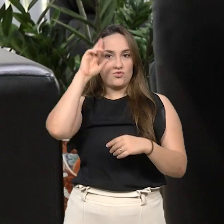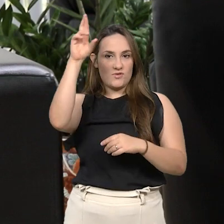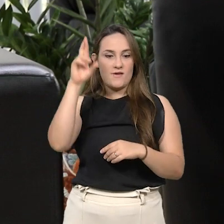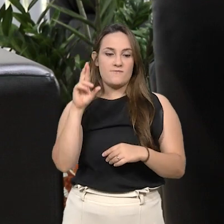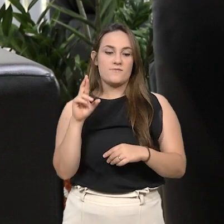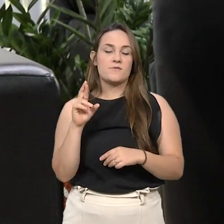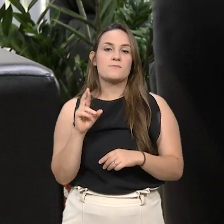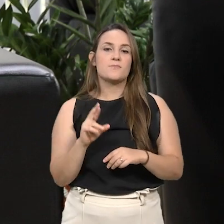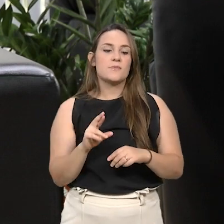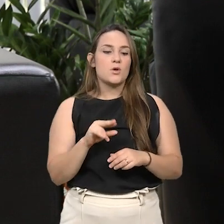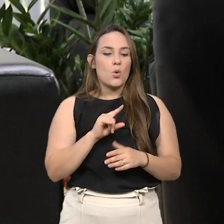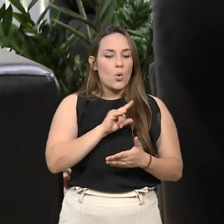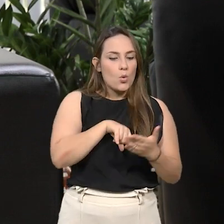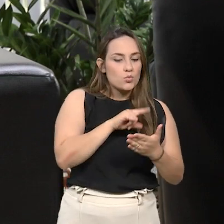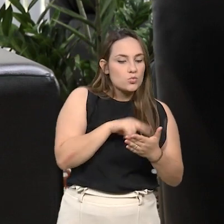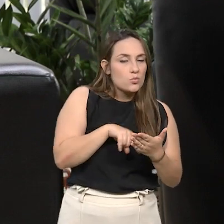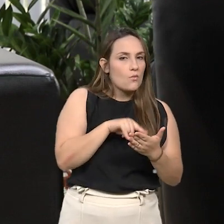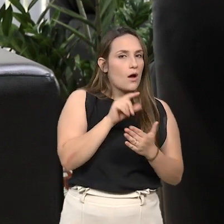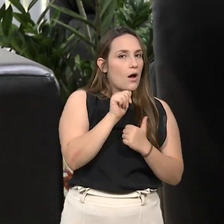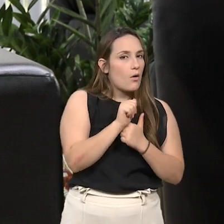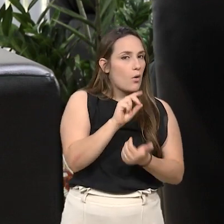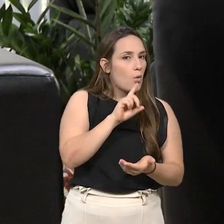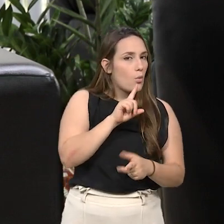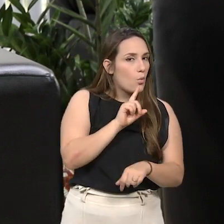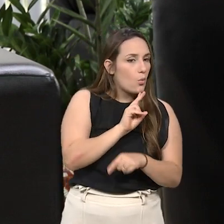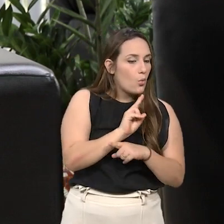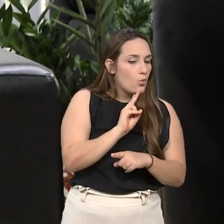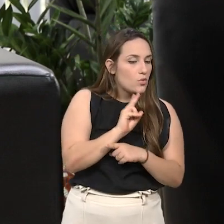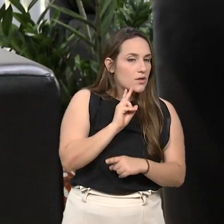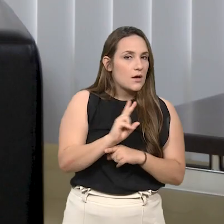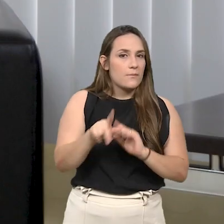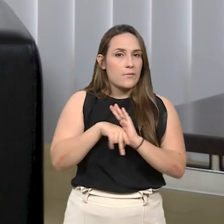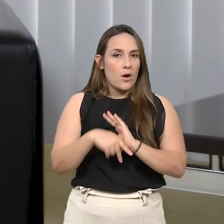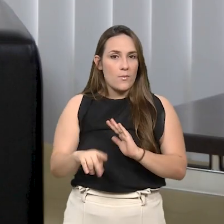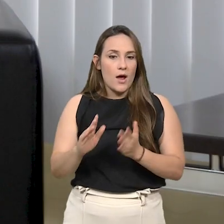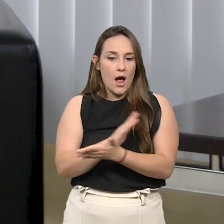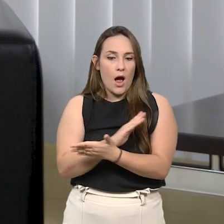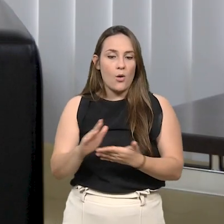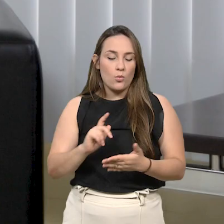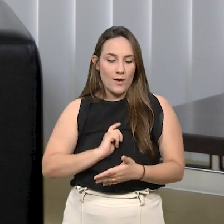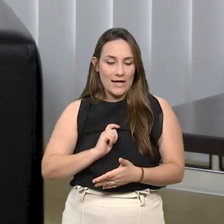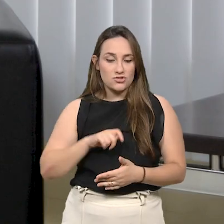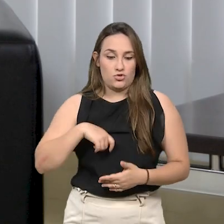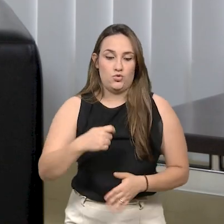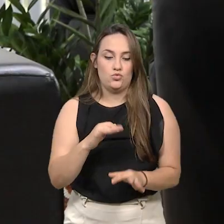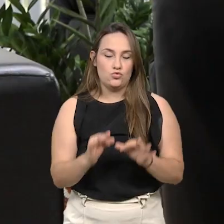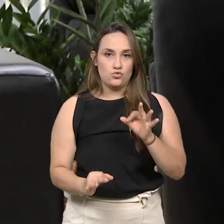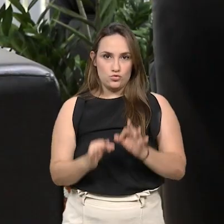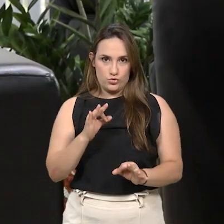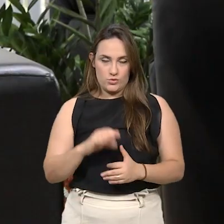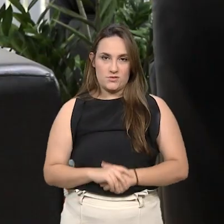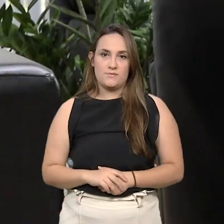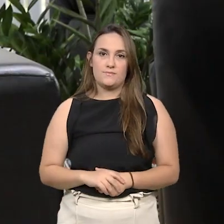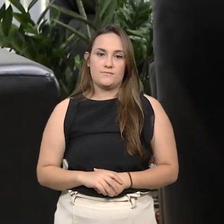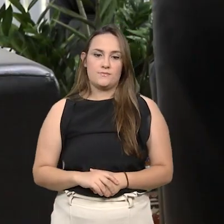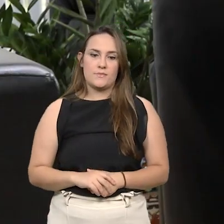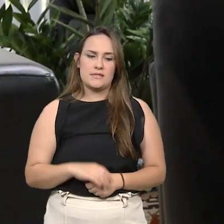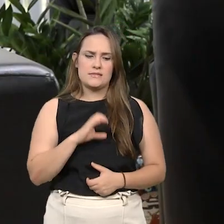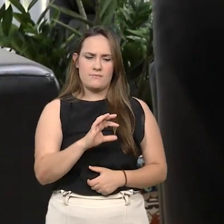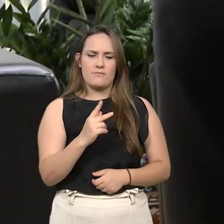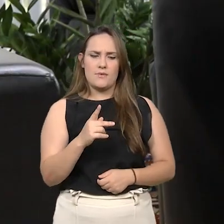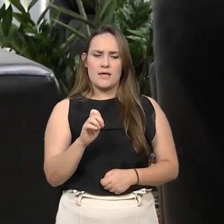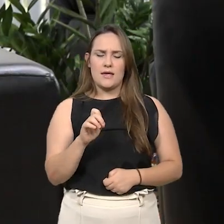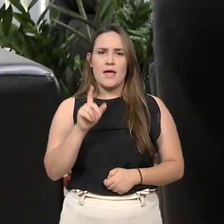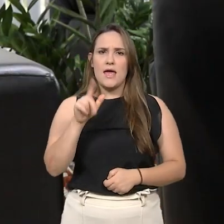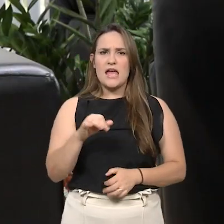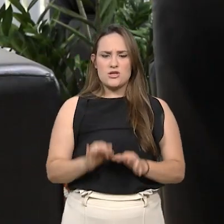produção e o controle dos documentos de atos judiciais. É importante colocar o seguinte: a CPE não é o